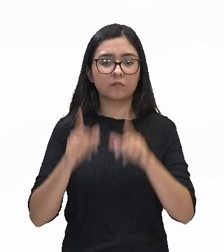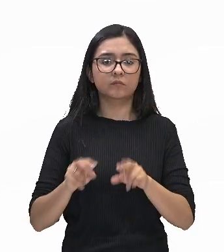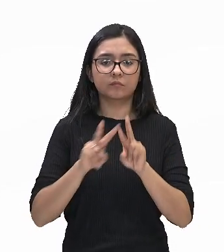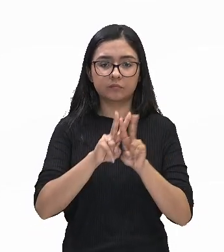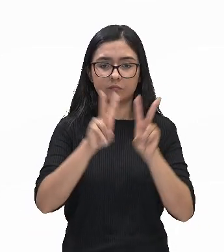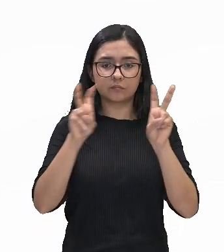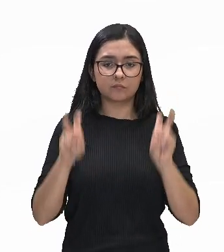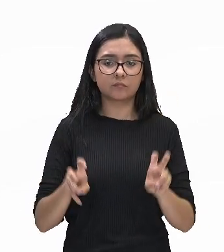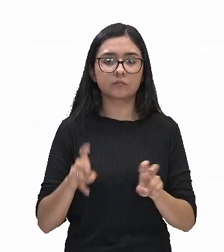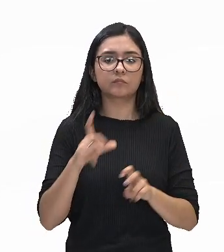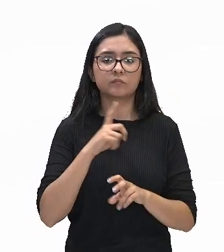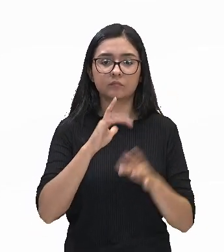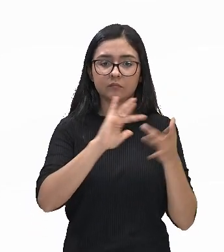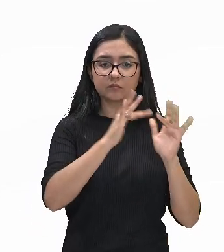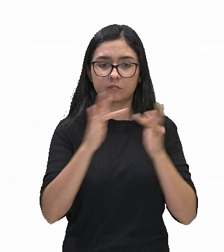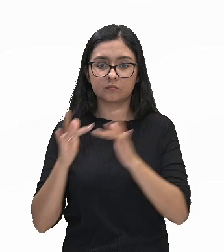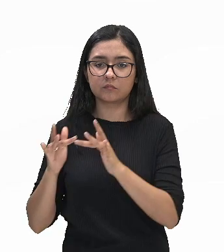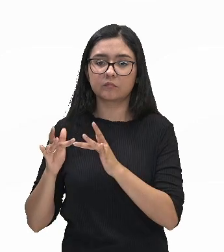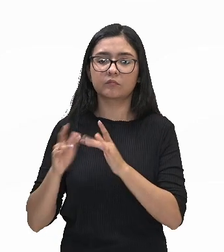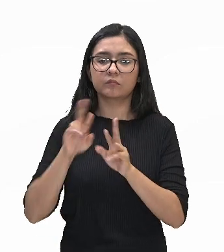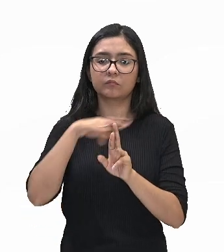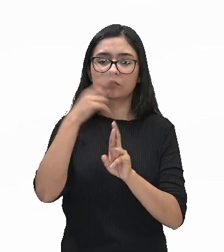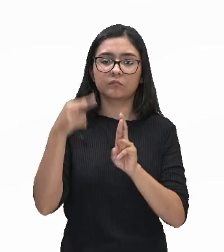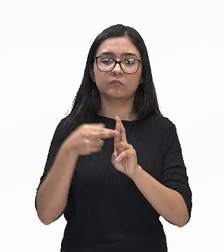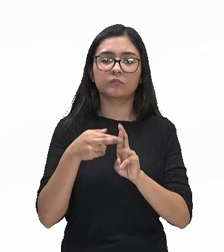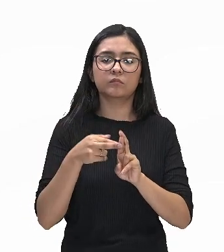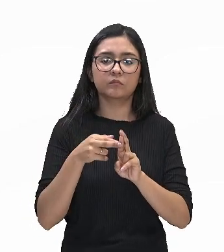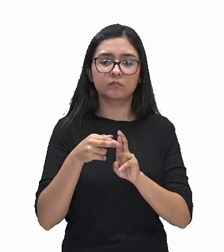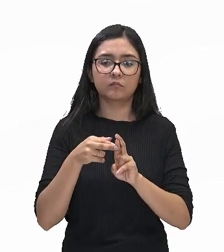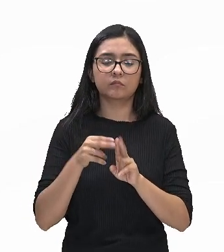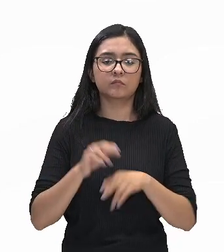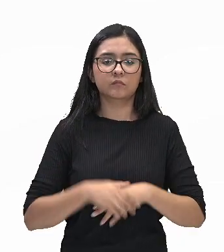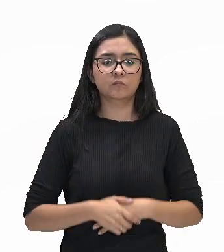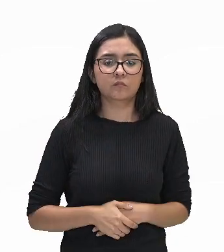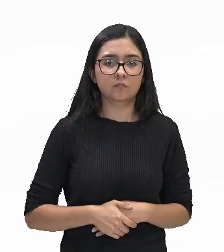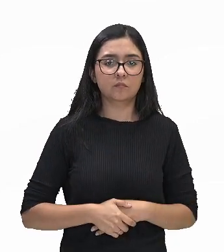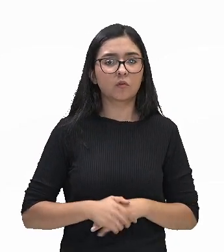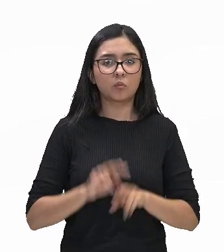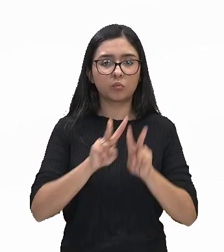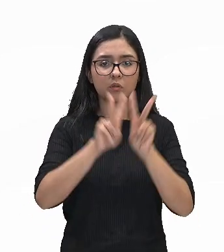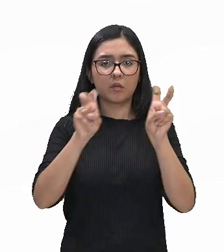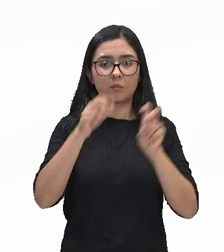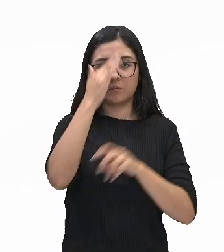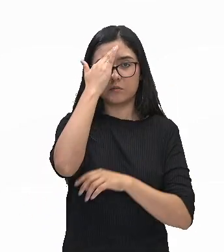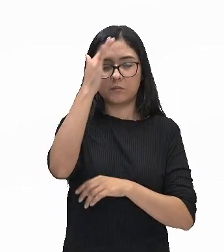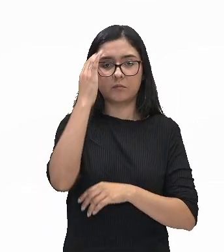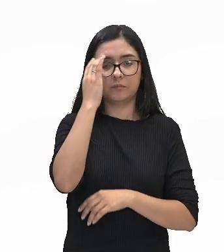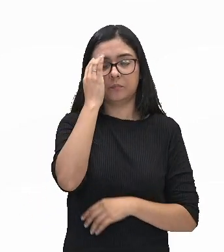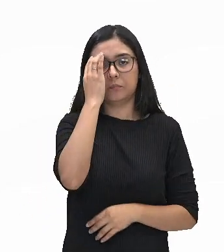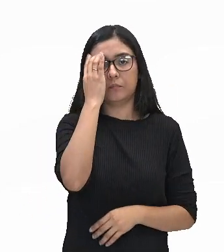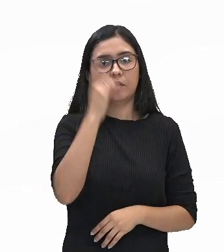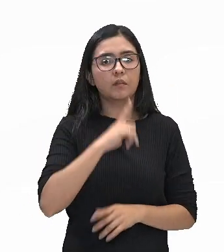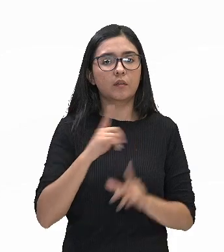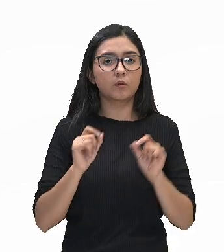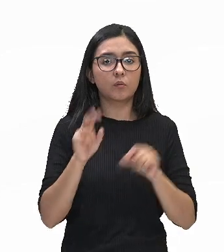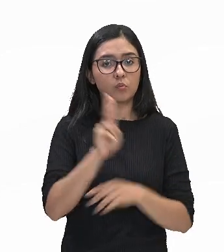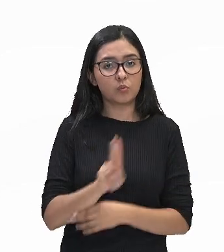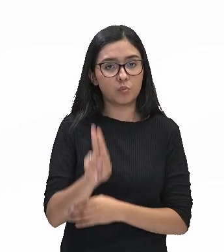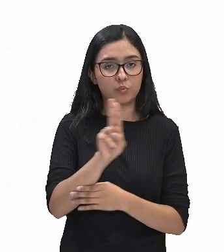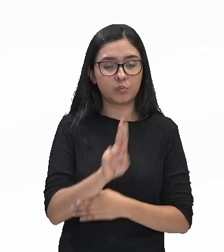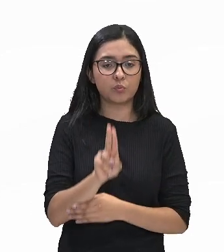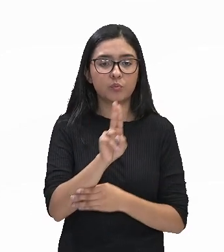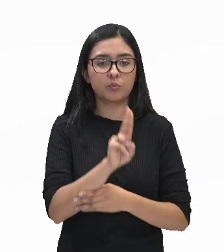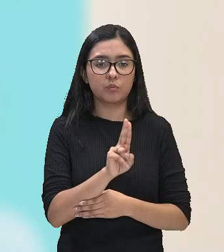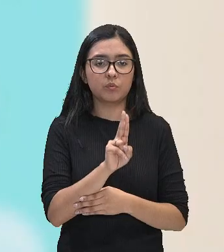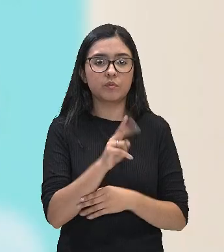assunto. O contexto, o referente, é o objeto sobre o qual se fala. Então, nós temos o uso